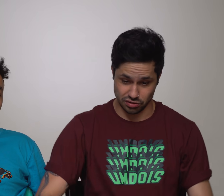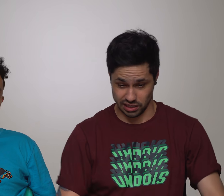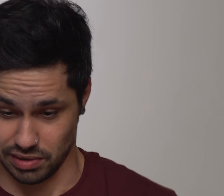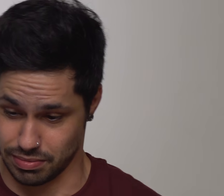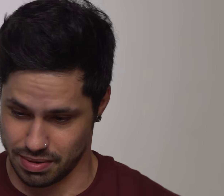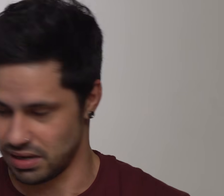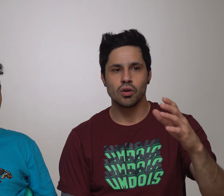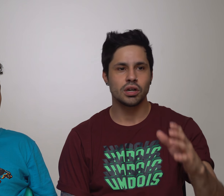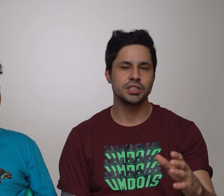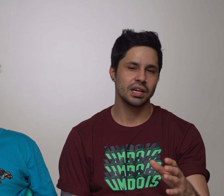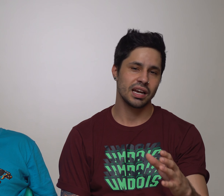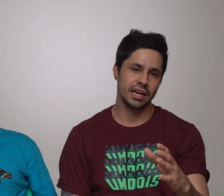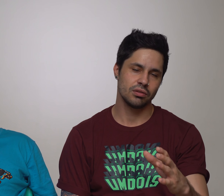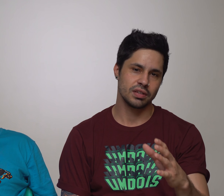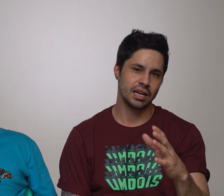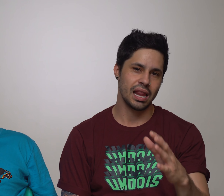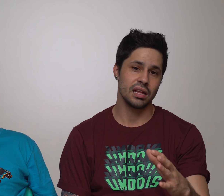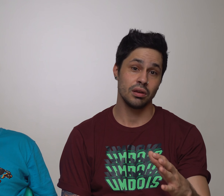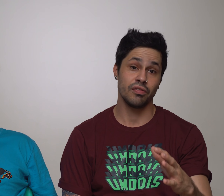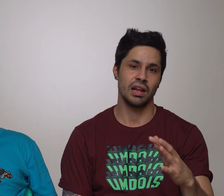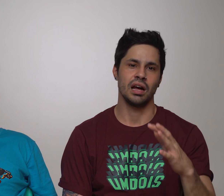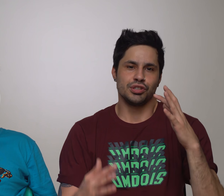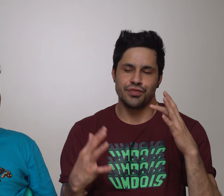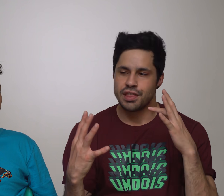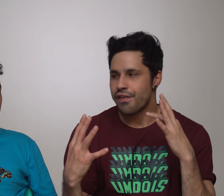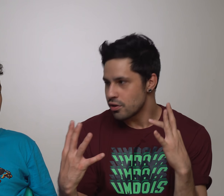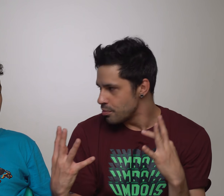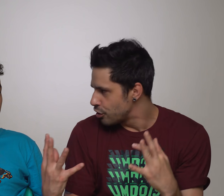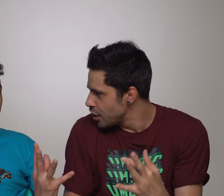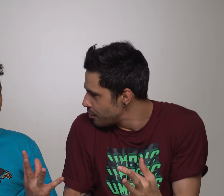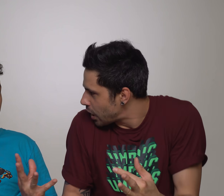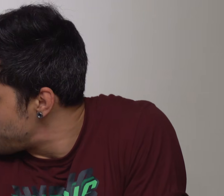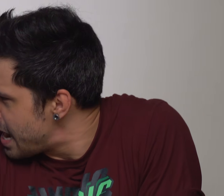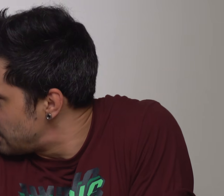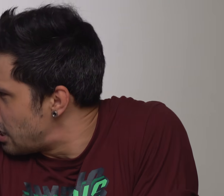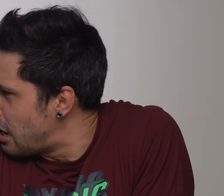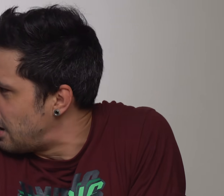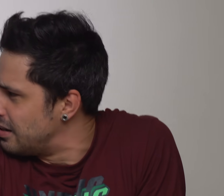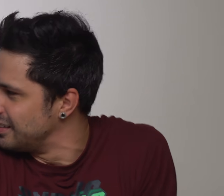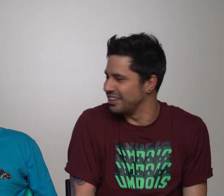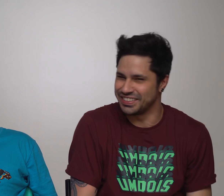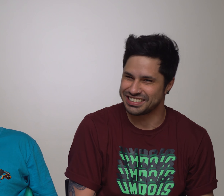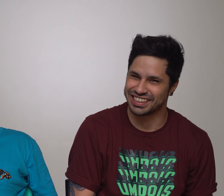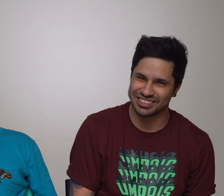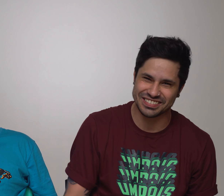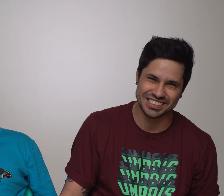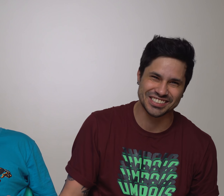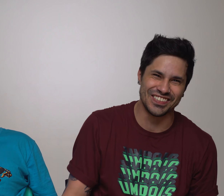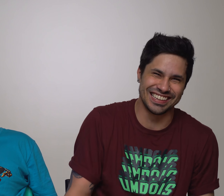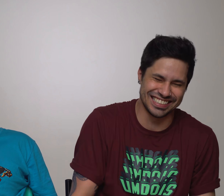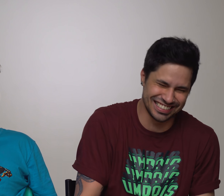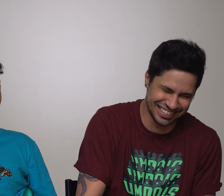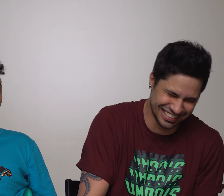Vou cortar não sei o quê, blá, blá, blá, blá. Eu gosto de chegar quieto, sair calado e falar. Eu devia ter falado como eu queria meu cabelo! Não, mentira. Toda